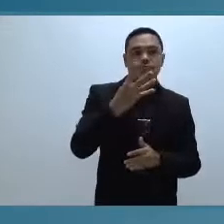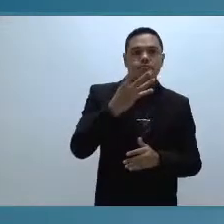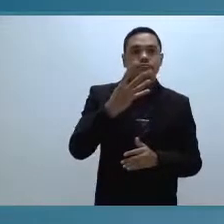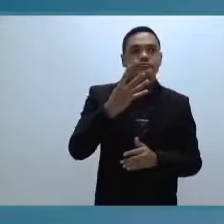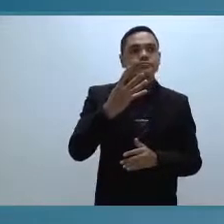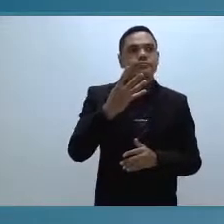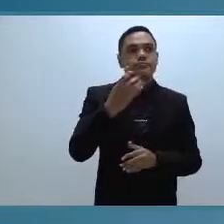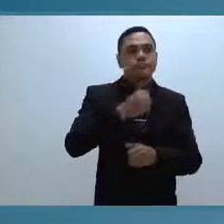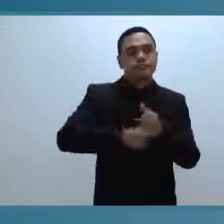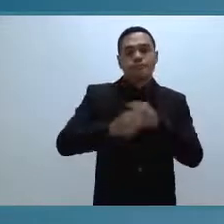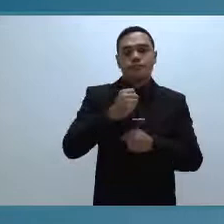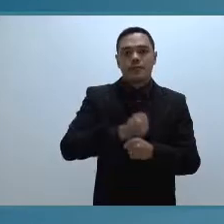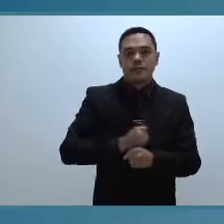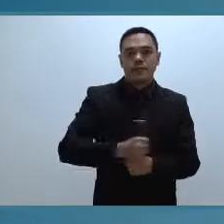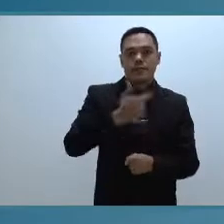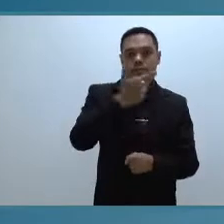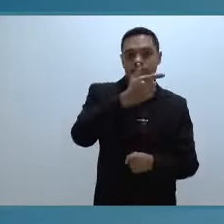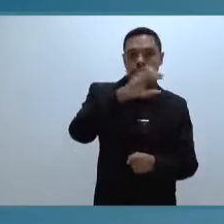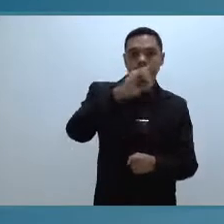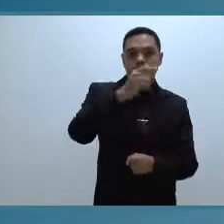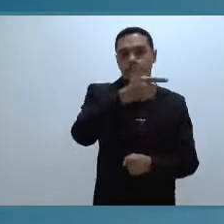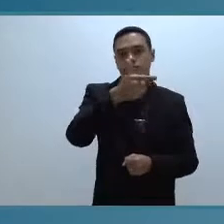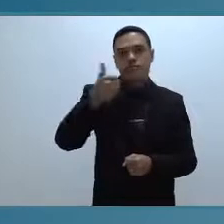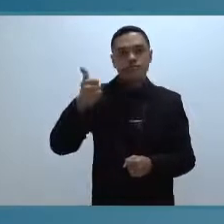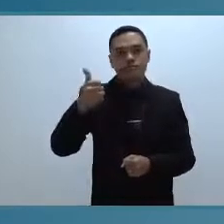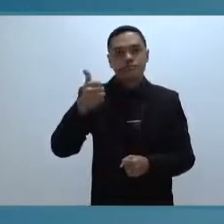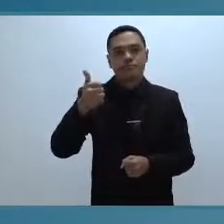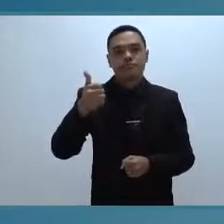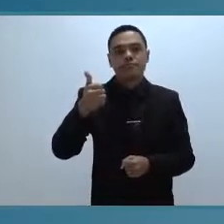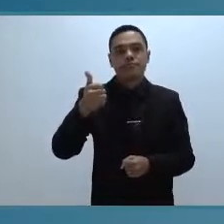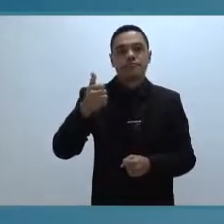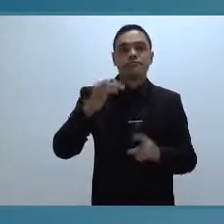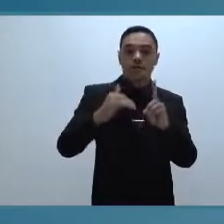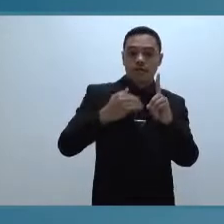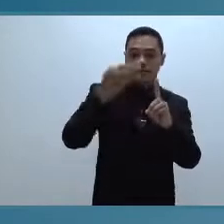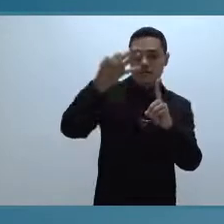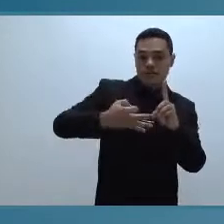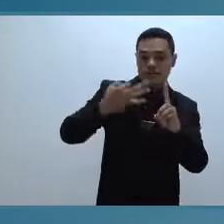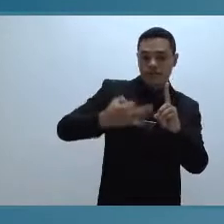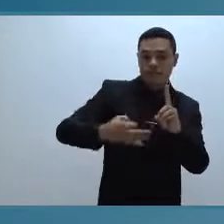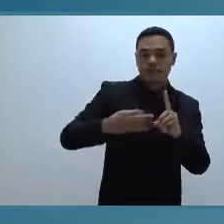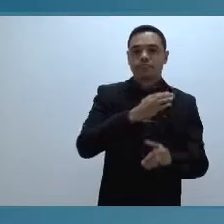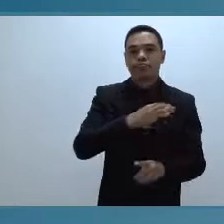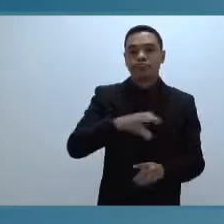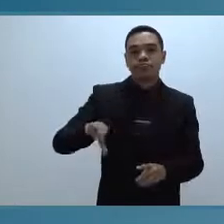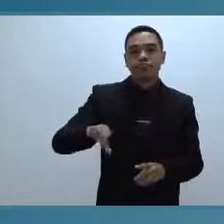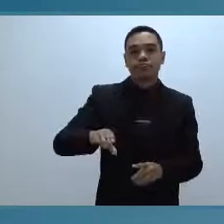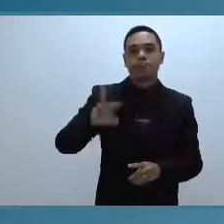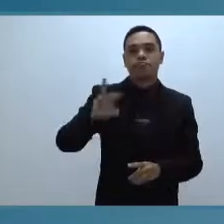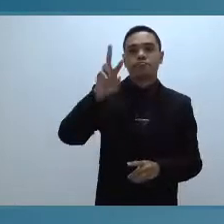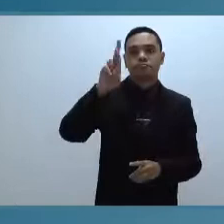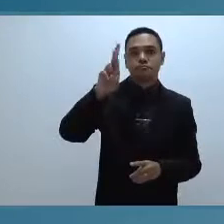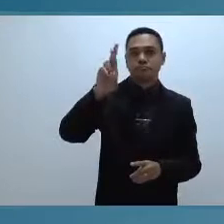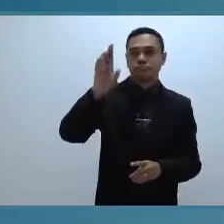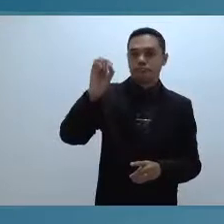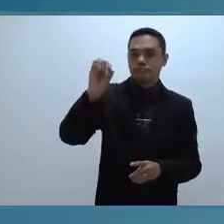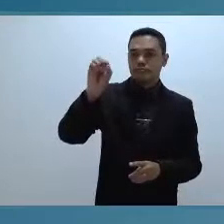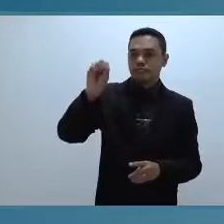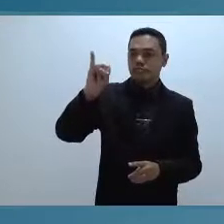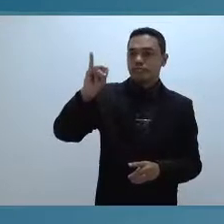pauta a pedido da desembargadora corregedora, desembargadora Rosilene, né, em 4/8/2021.